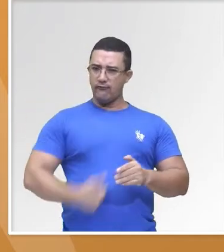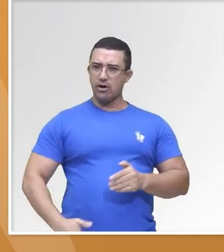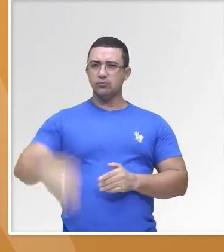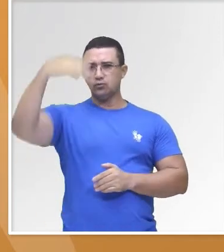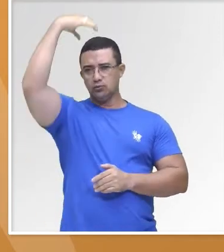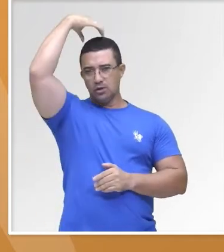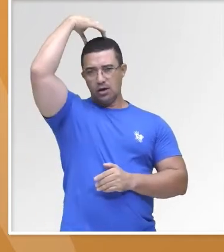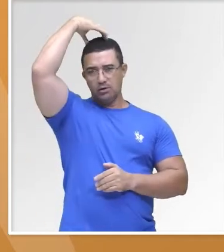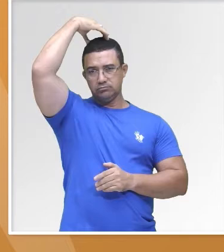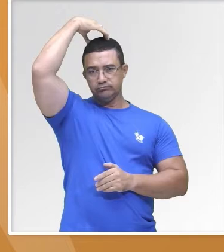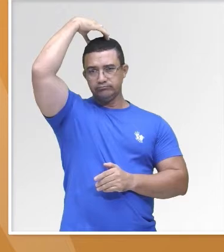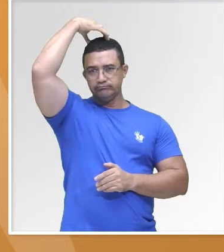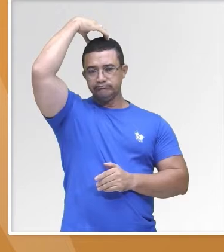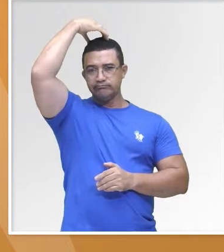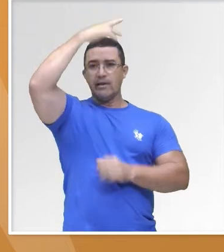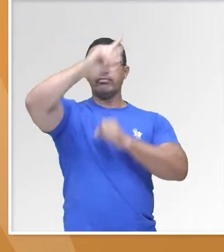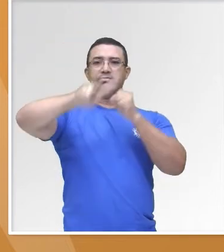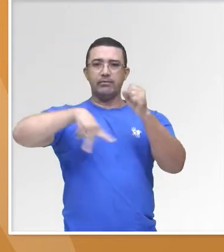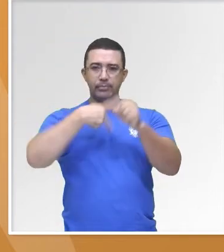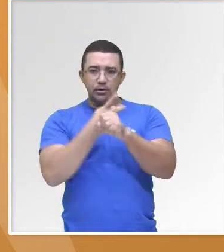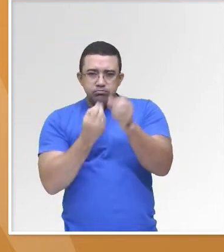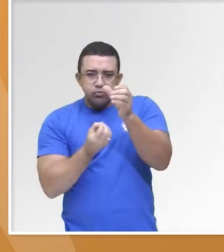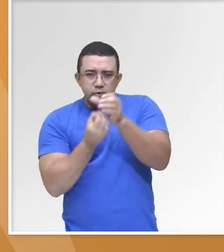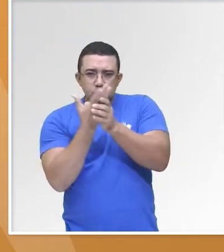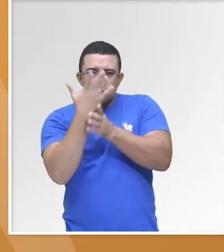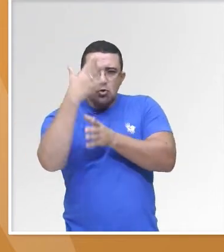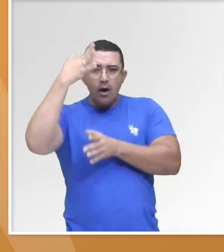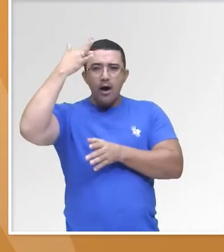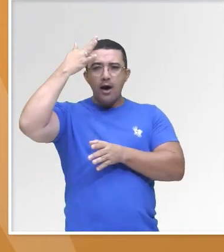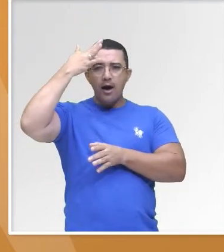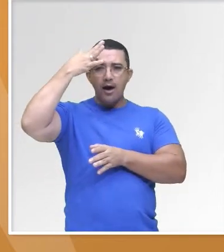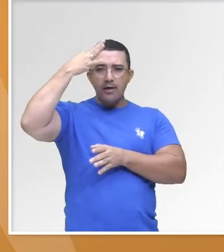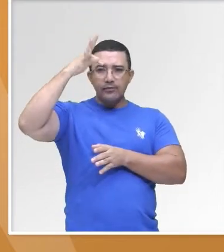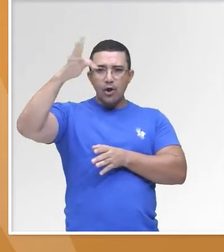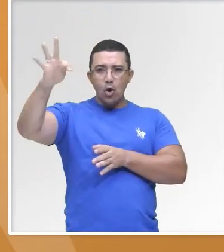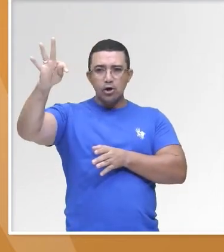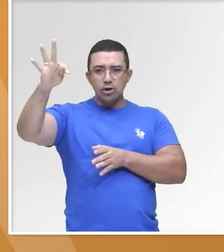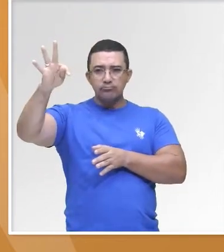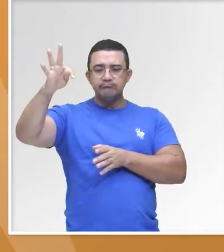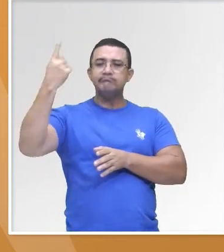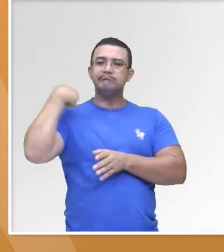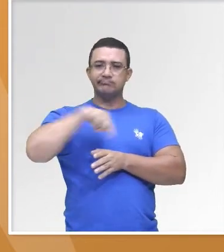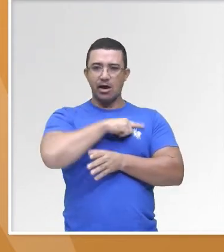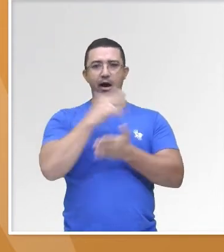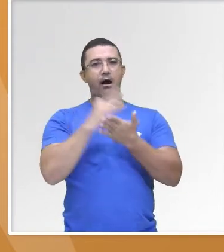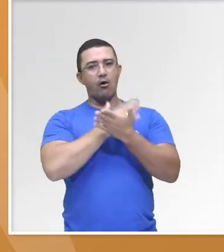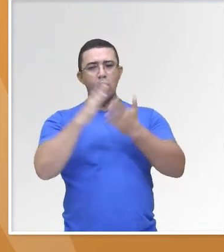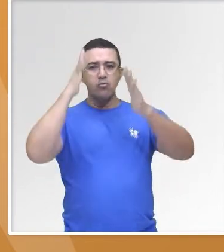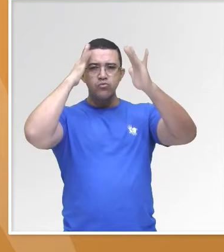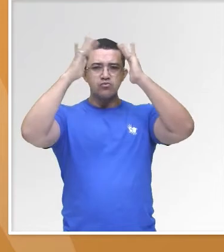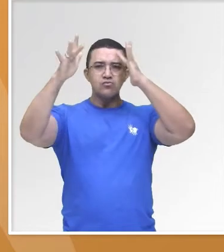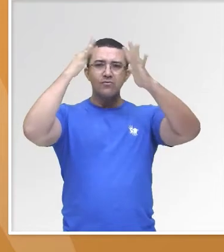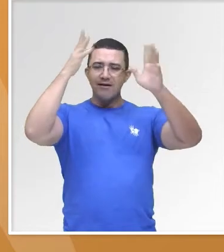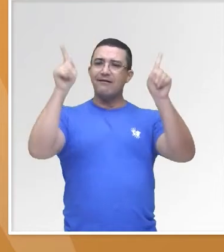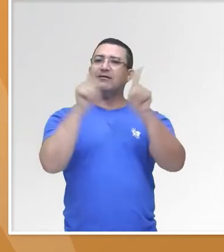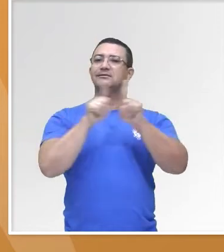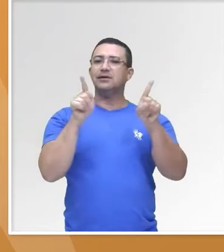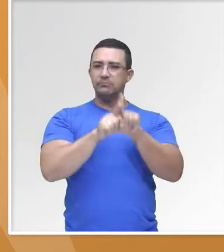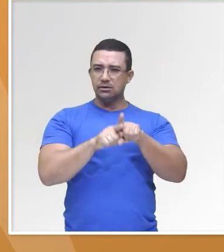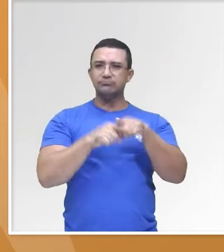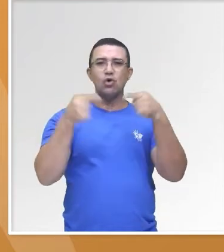por isso que eles criaram essas teorias, e muitas delas, se nós formos refletir, elas fazem sentido aos nossos dias de